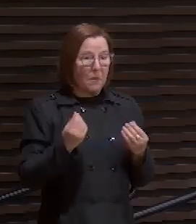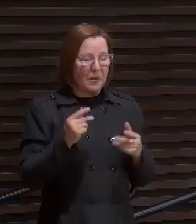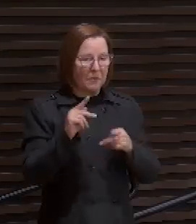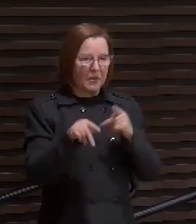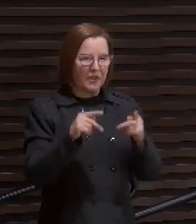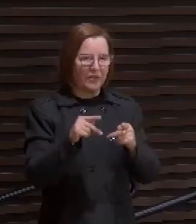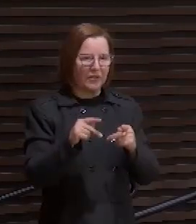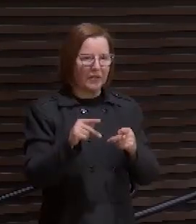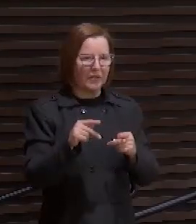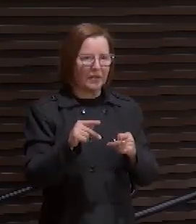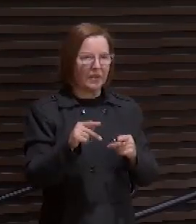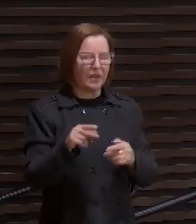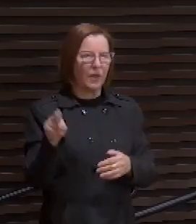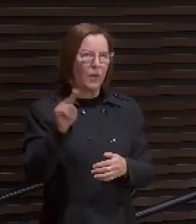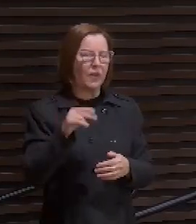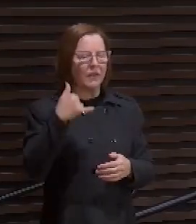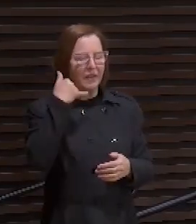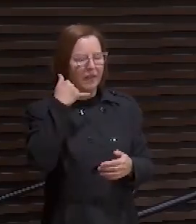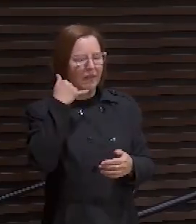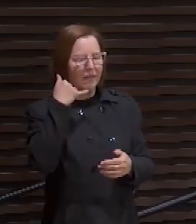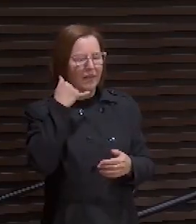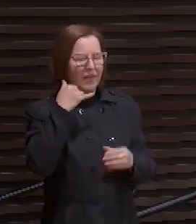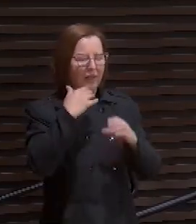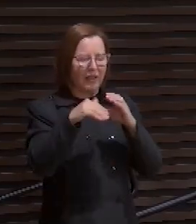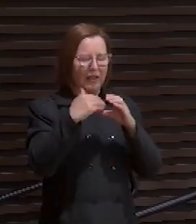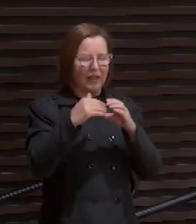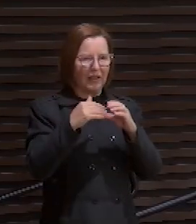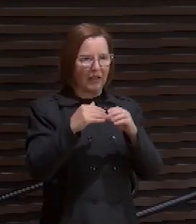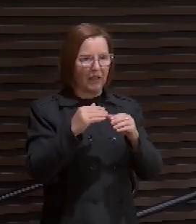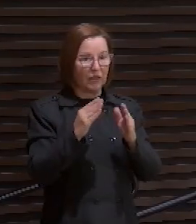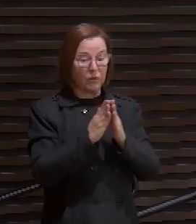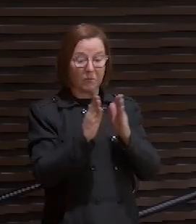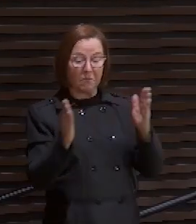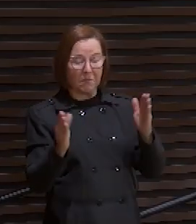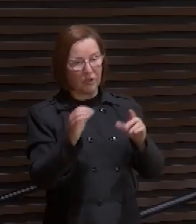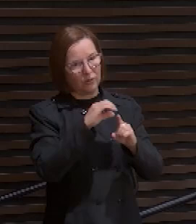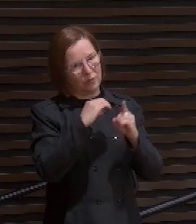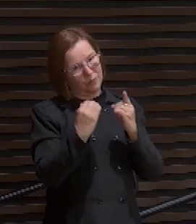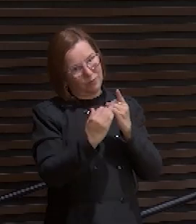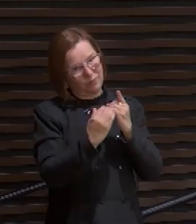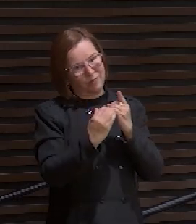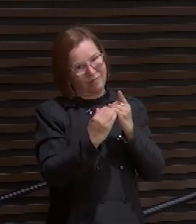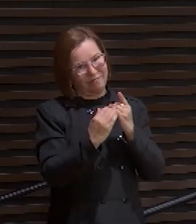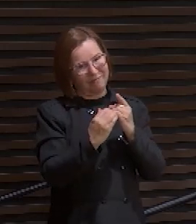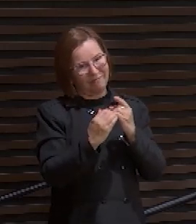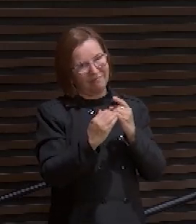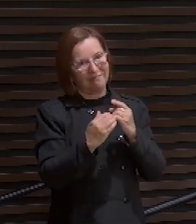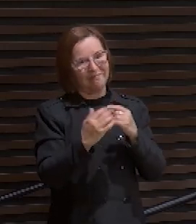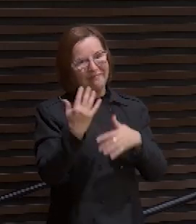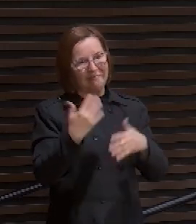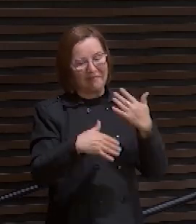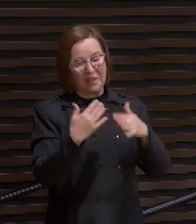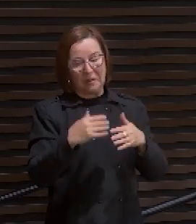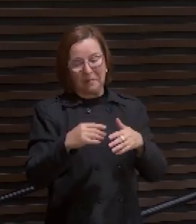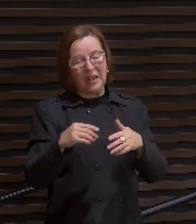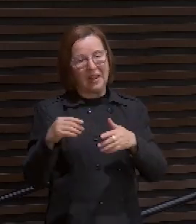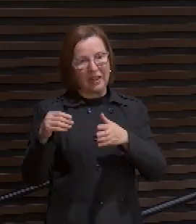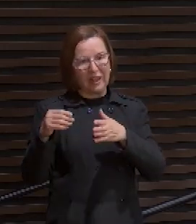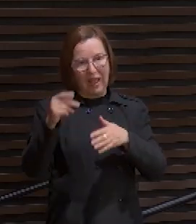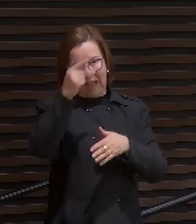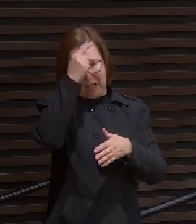ficar recebendo. Nós temos aqui a gravação e a gente percebe lá de